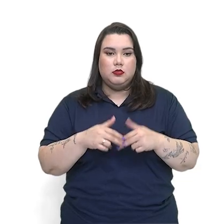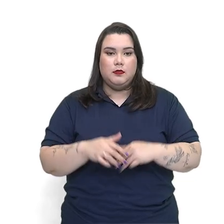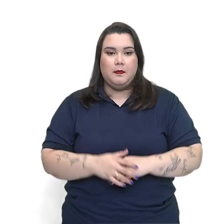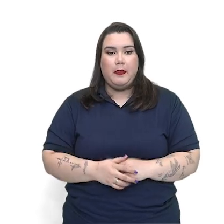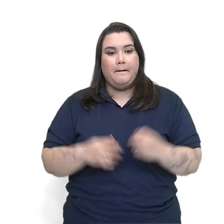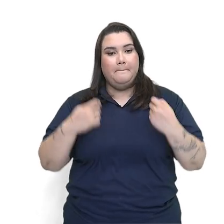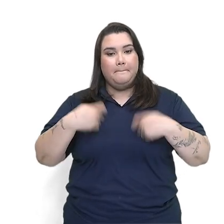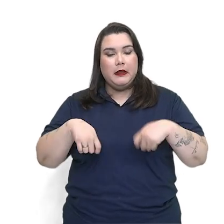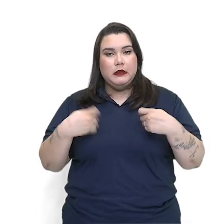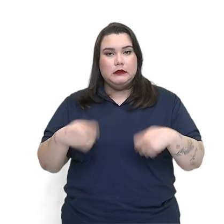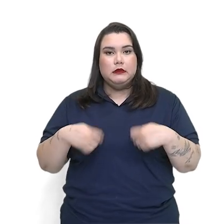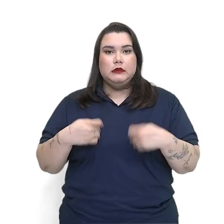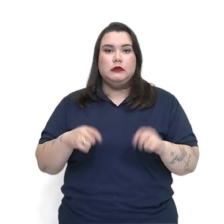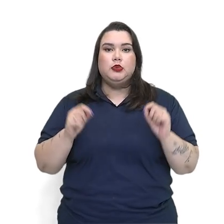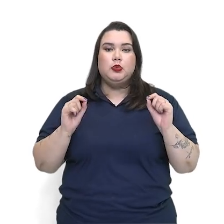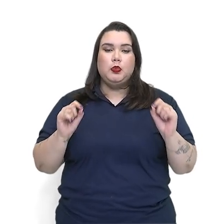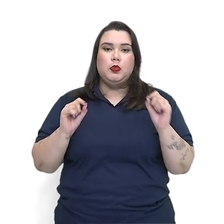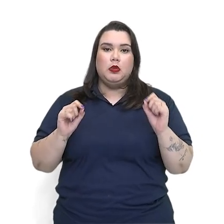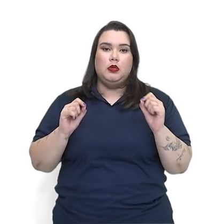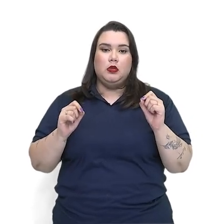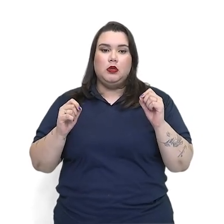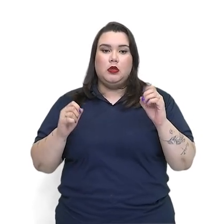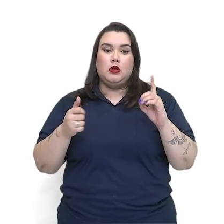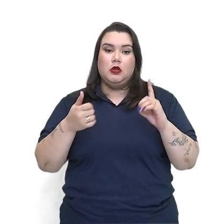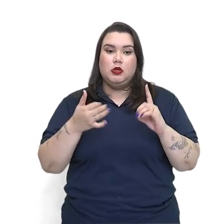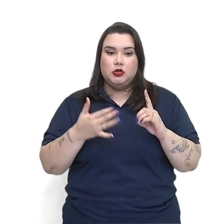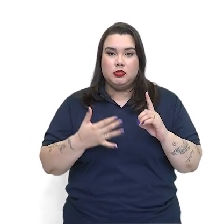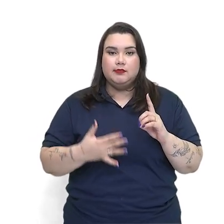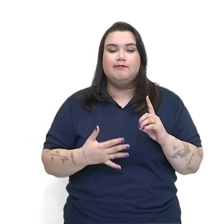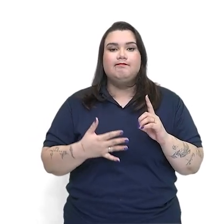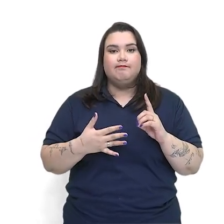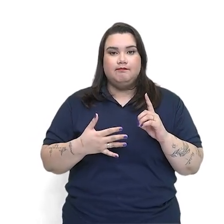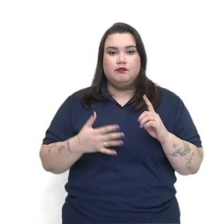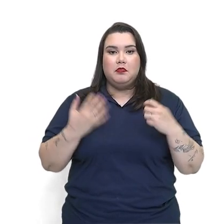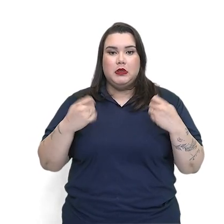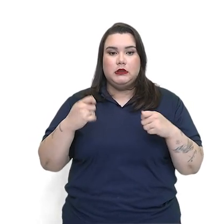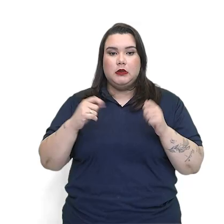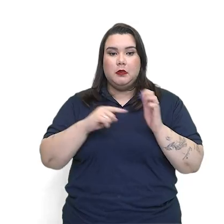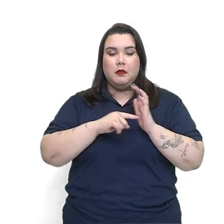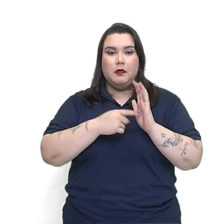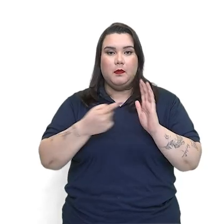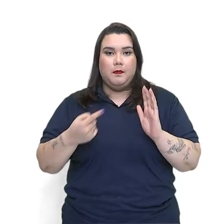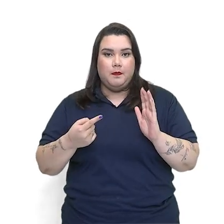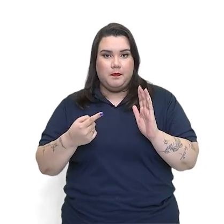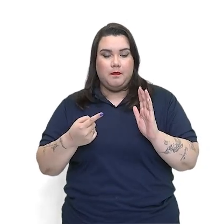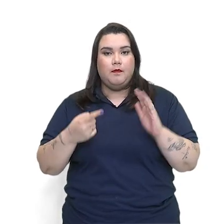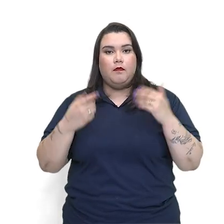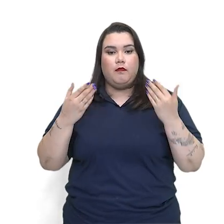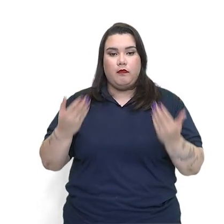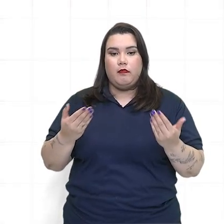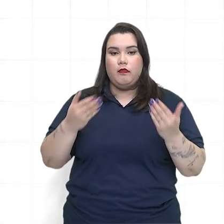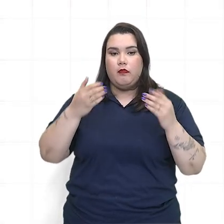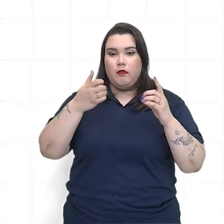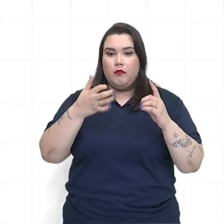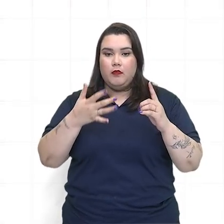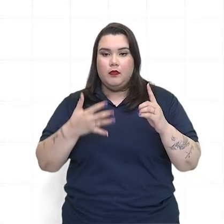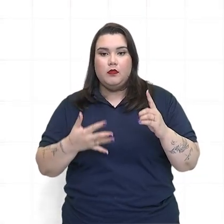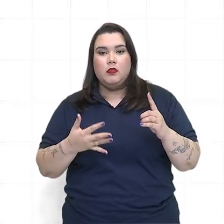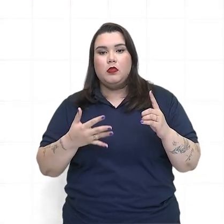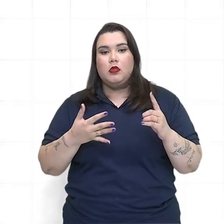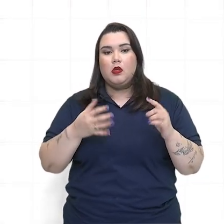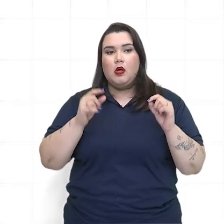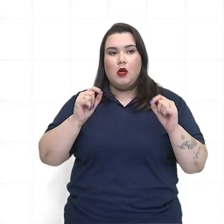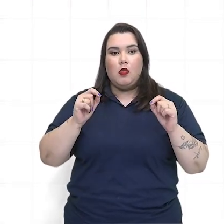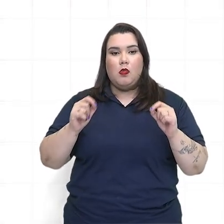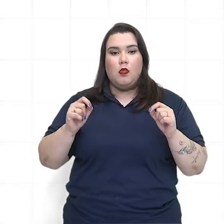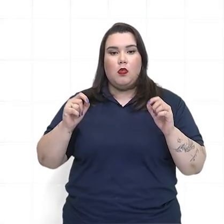ele precisa ser descrito, ele precisa ser marcado. Então, um ponto, ele é descrito como